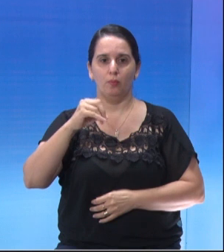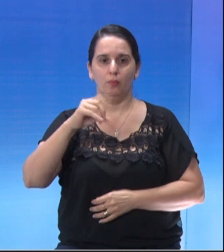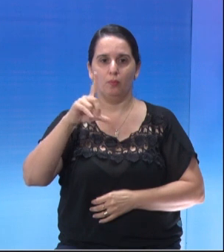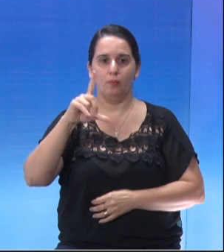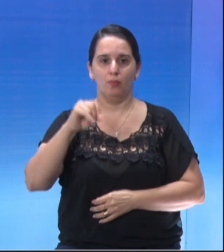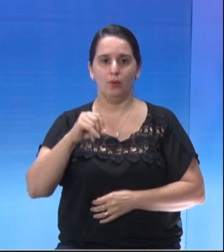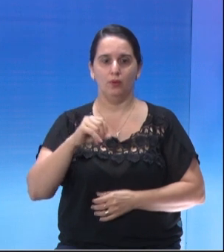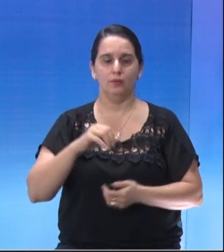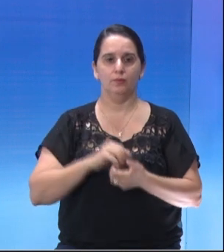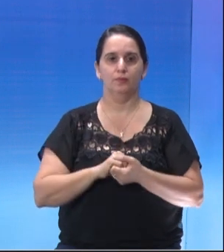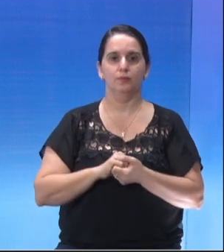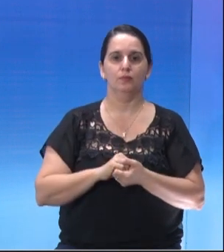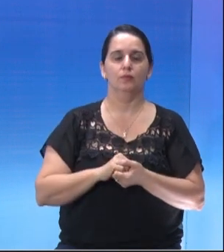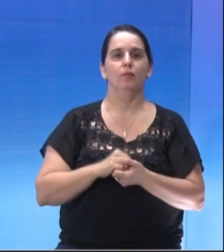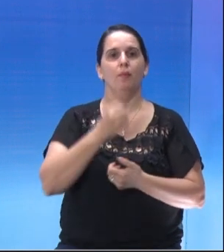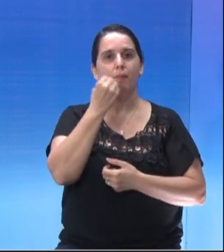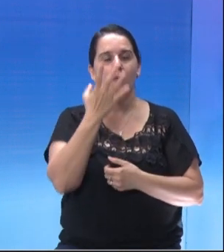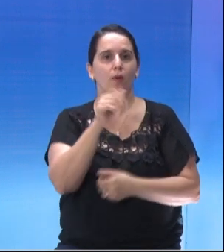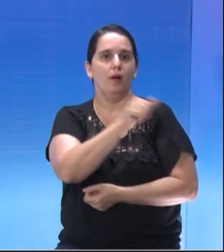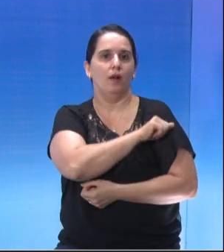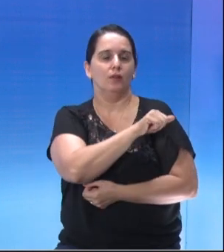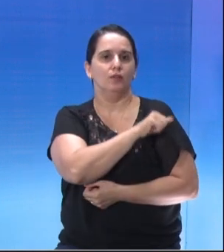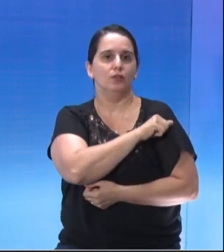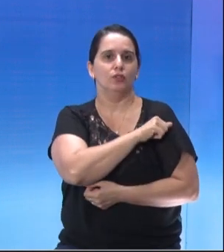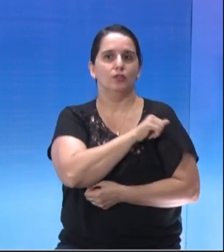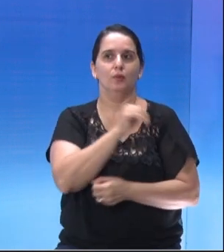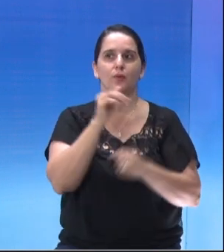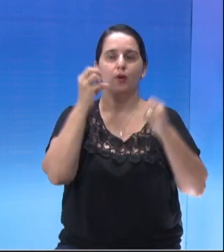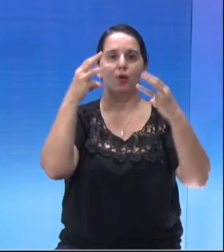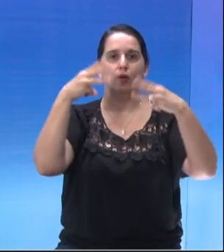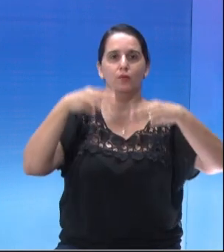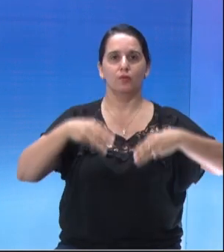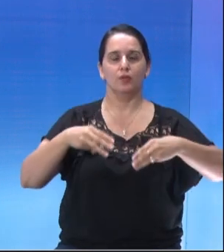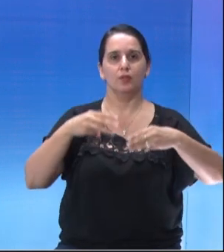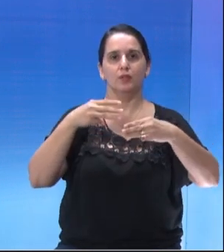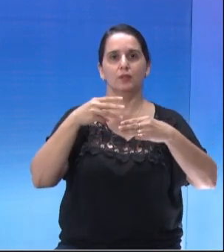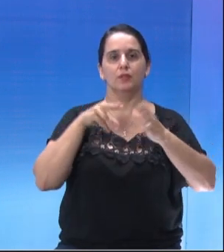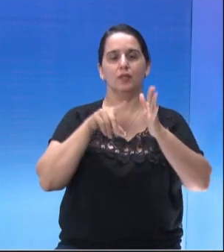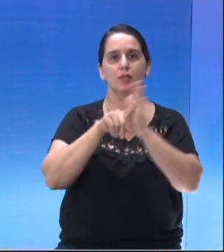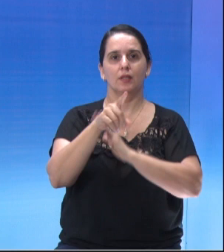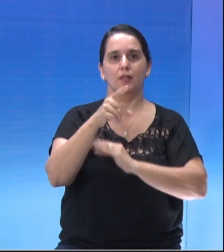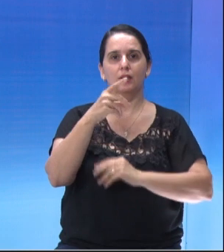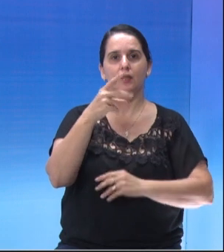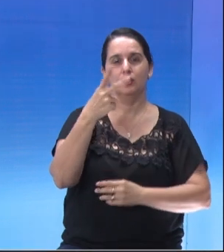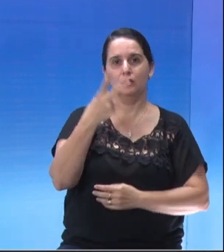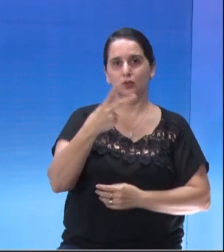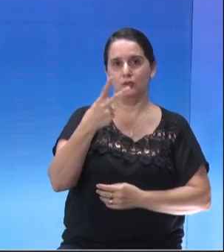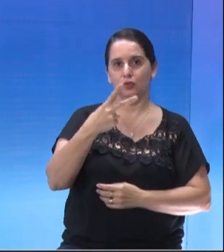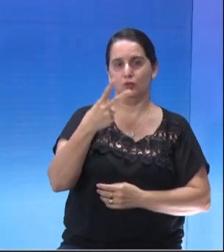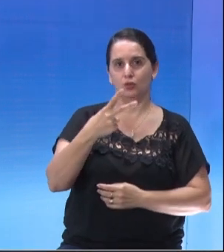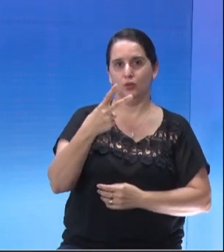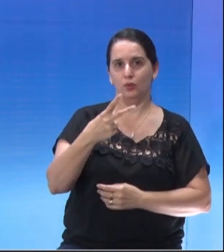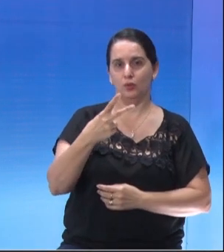tipo íon-dipolo. Bem, estudantes, chegamos ao fim dessa segunda